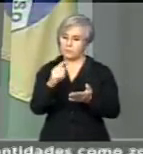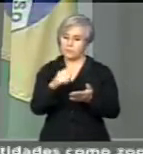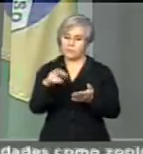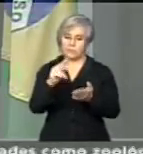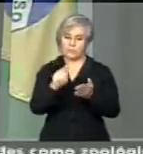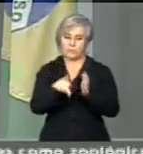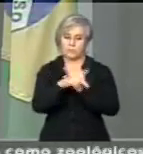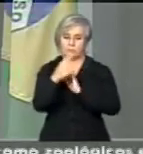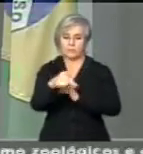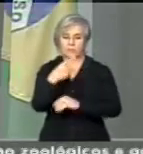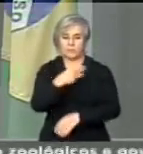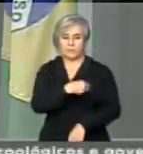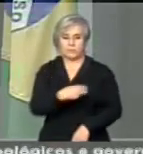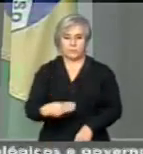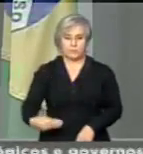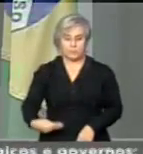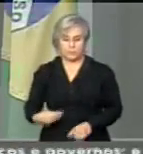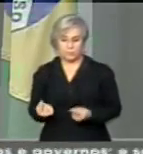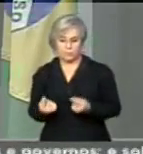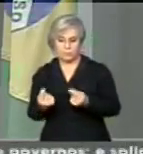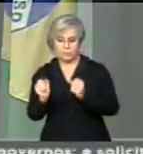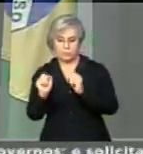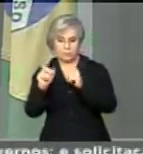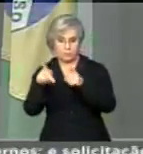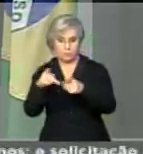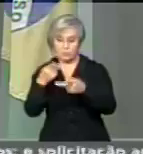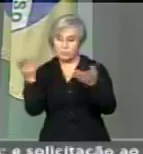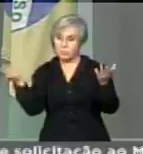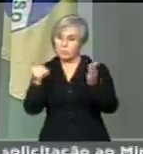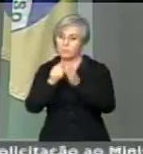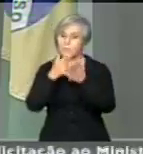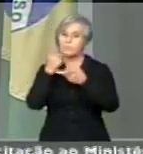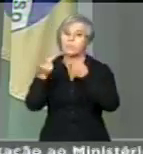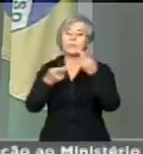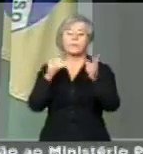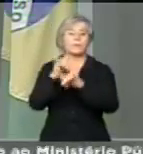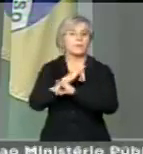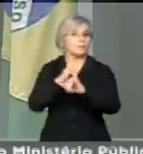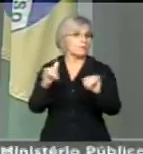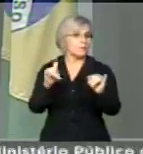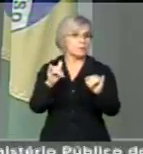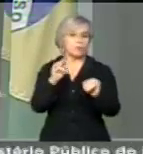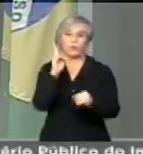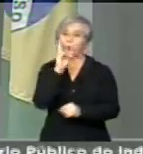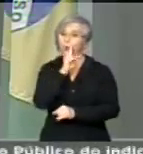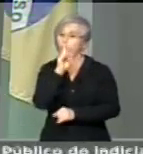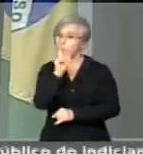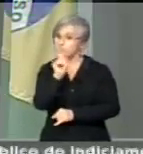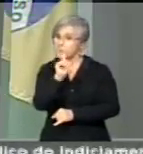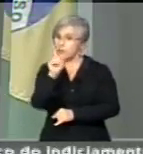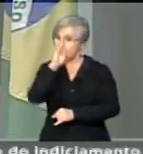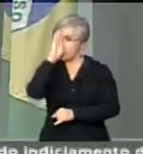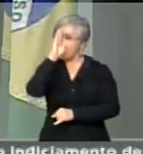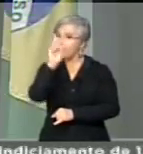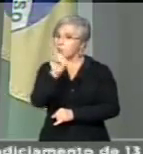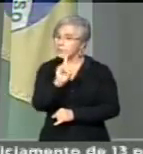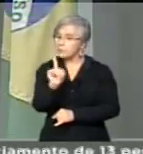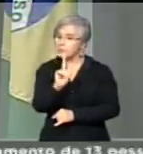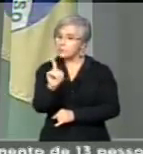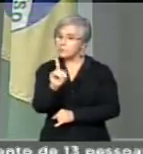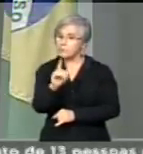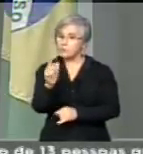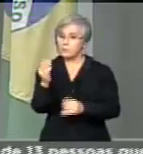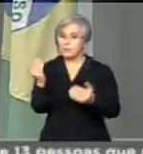ministro da Previdência diz hoje nos jornais que não é urgente e que não é prioritária.